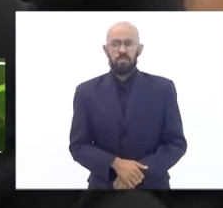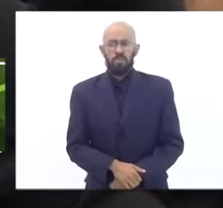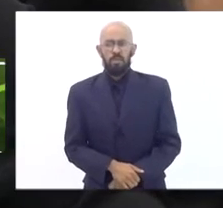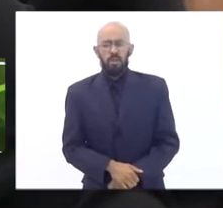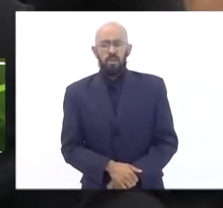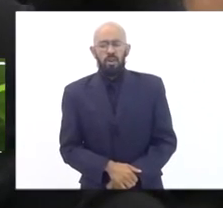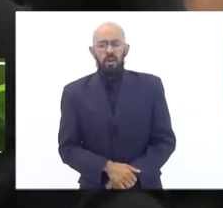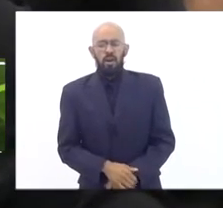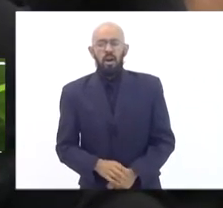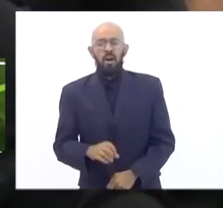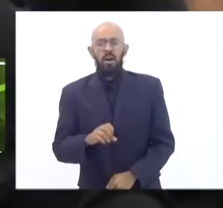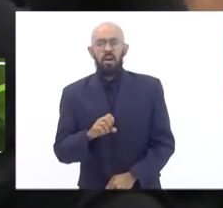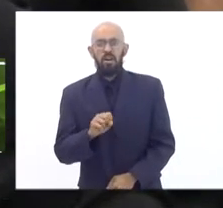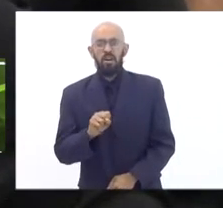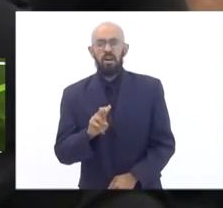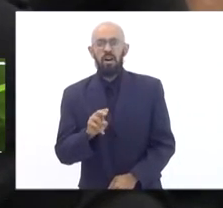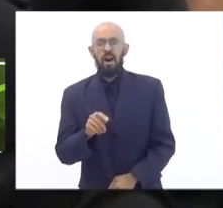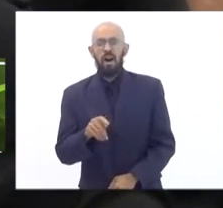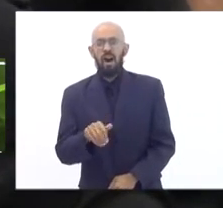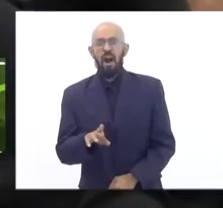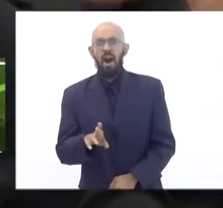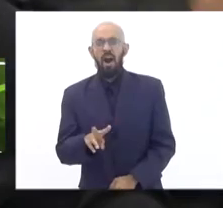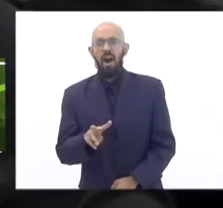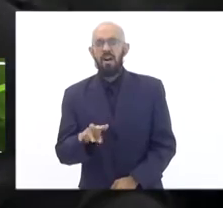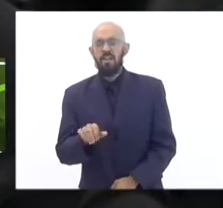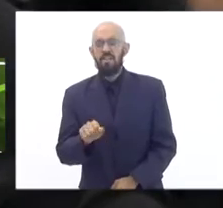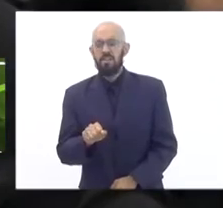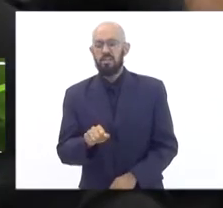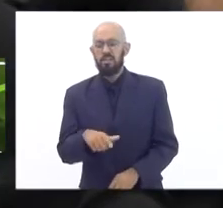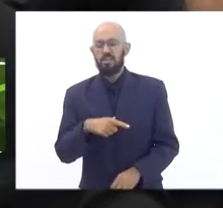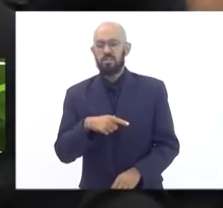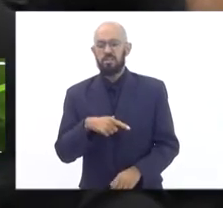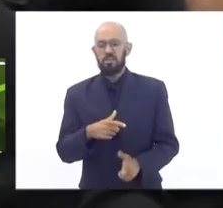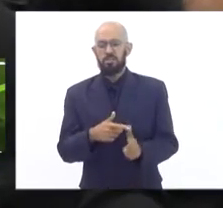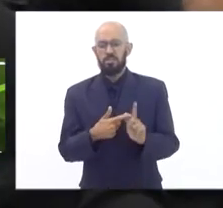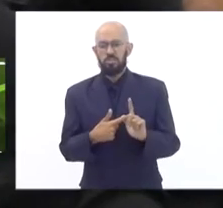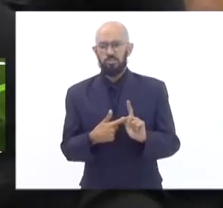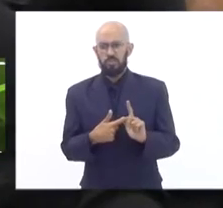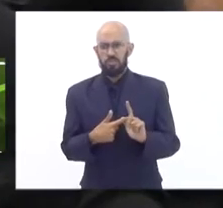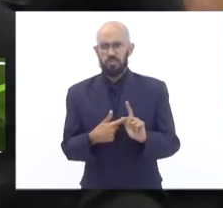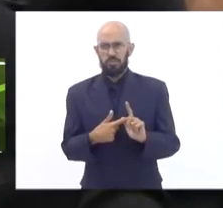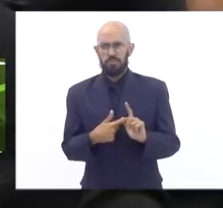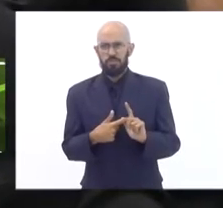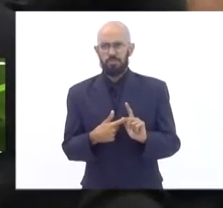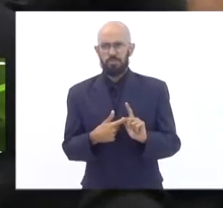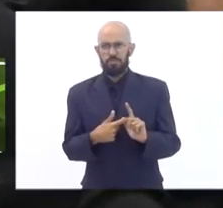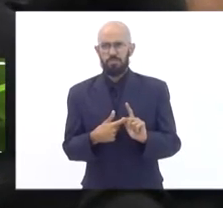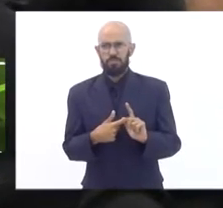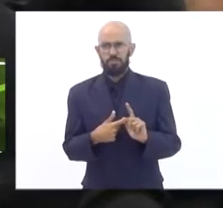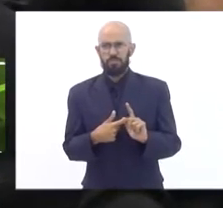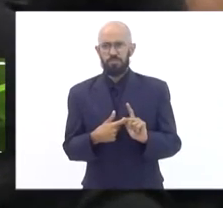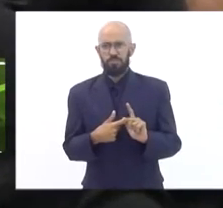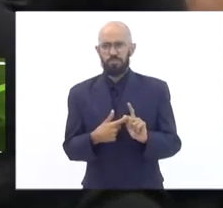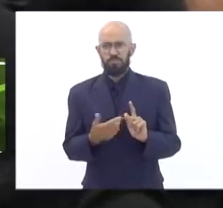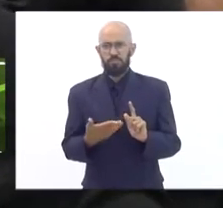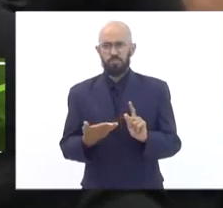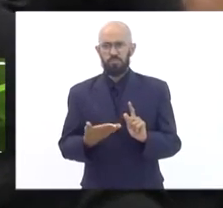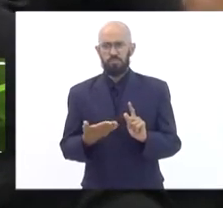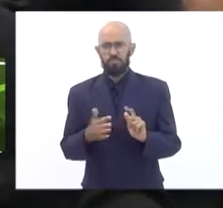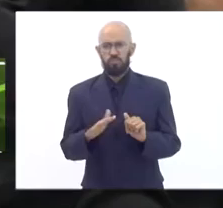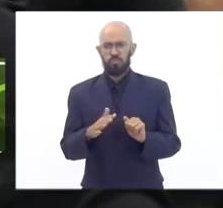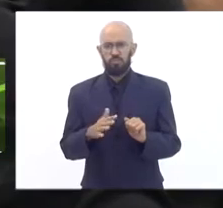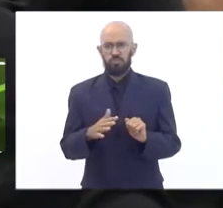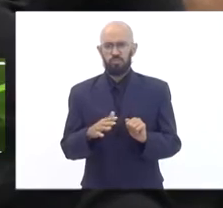A Supervia, ela tem uma dívida. Essa dívida está hoje, né, em torno